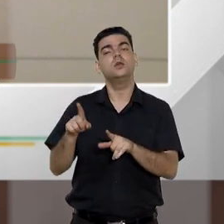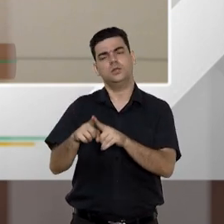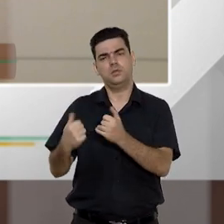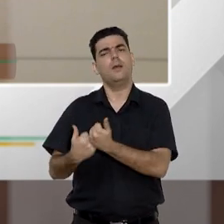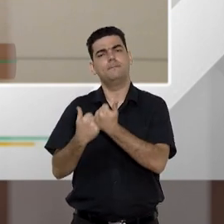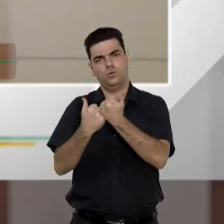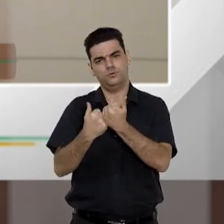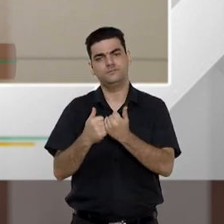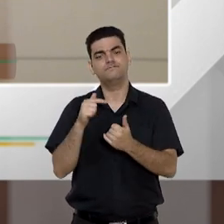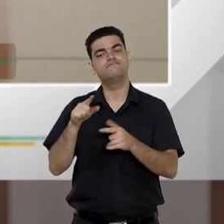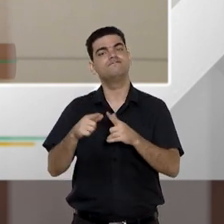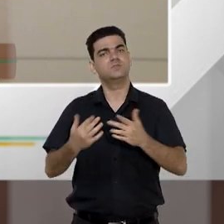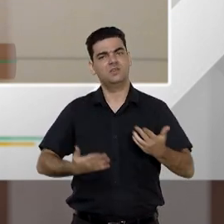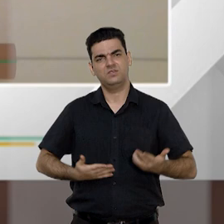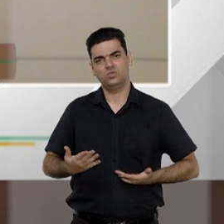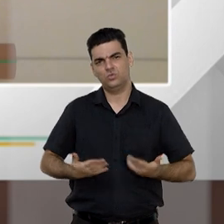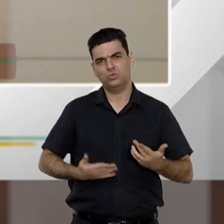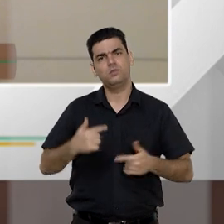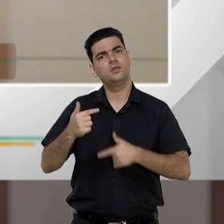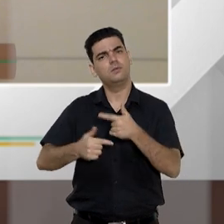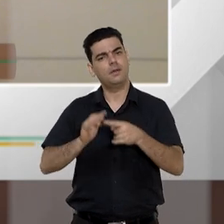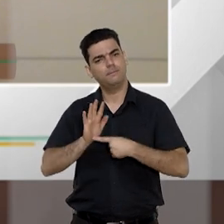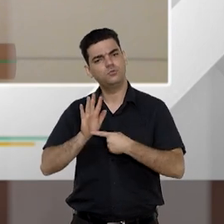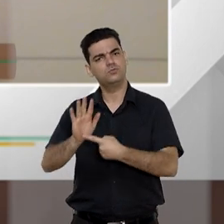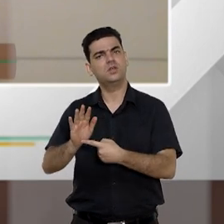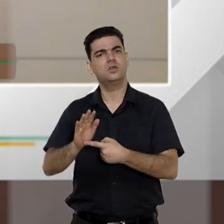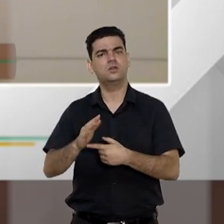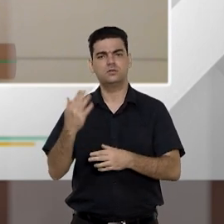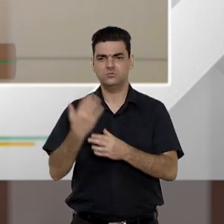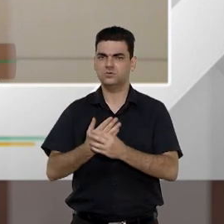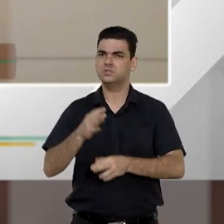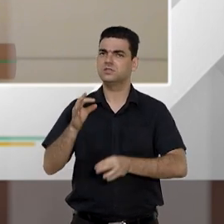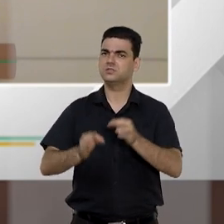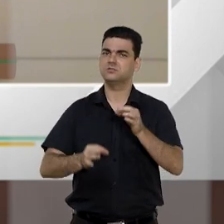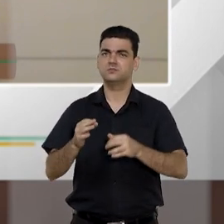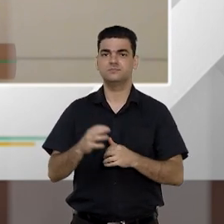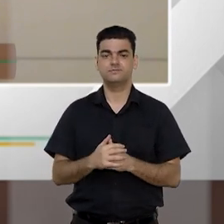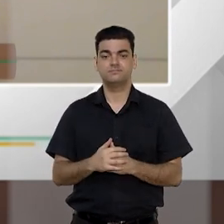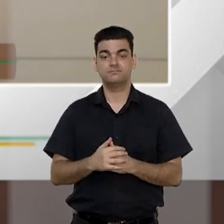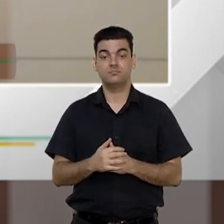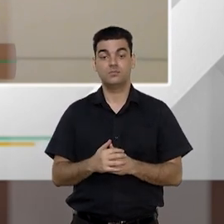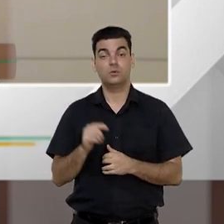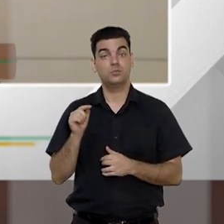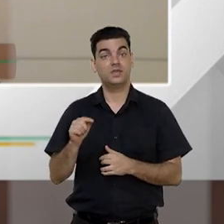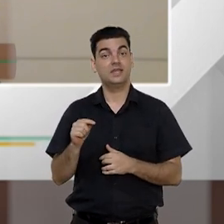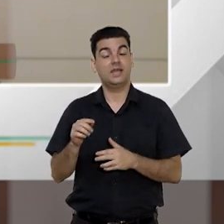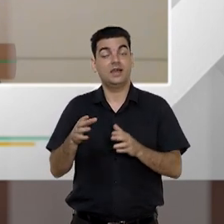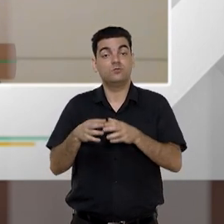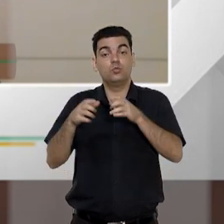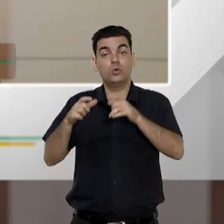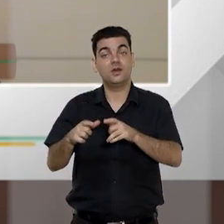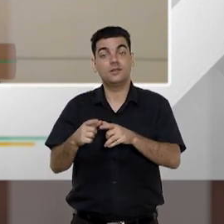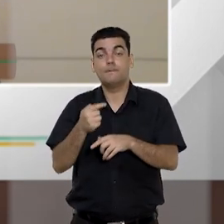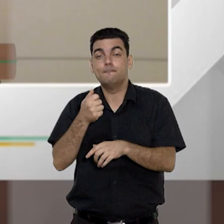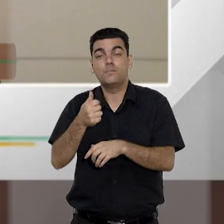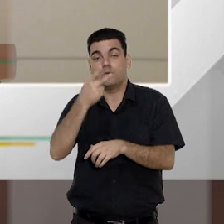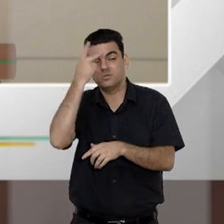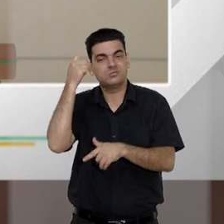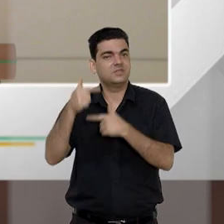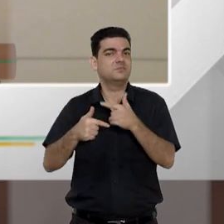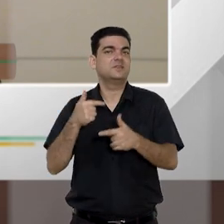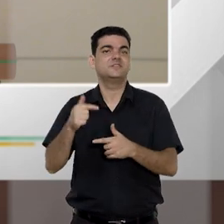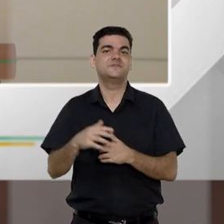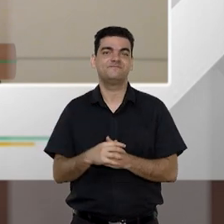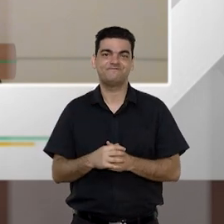lotados, juízes titulares, substitutos, servidores. Nem sempre os juizados federais estão com a quantidade